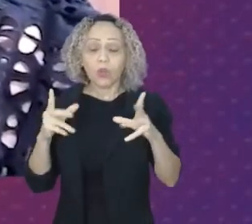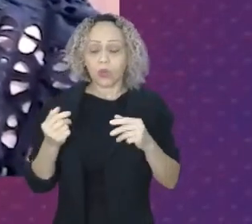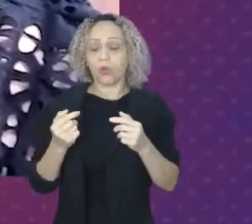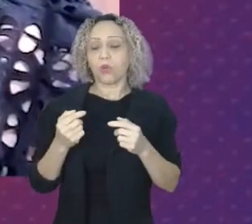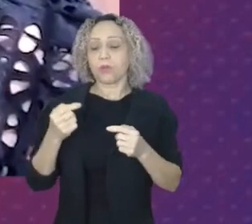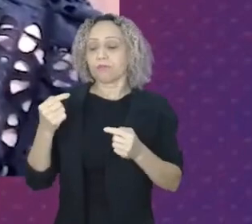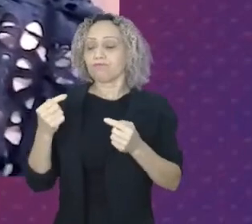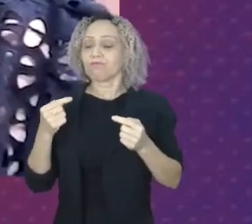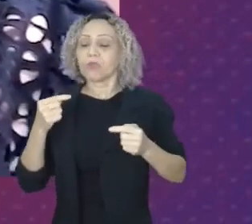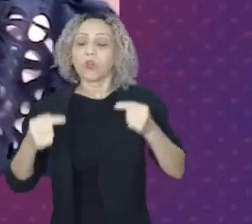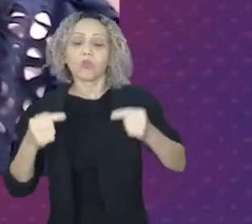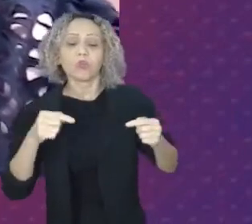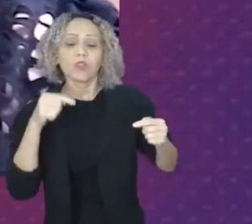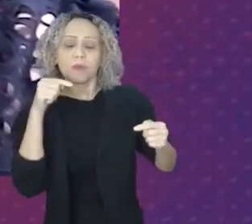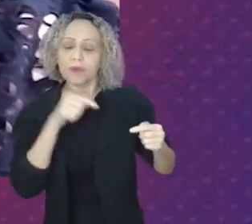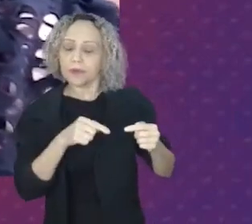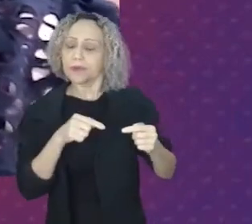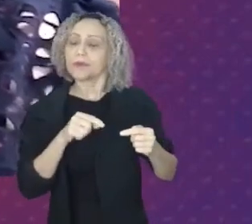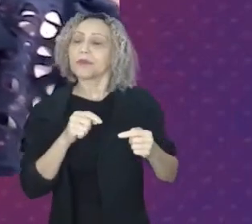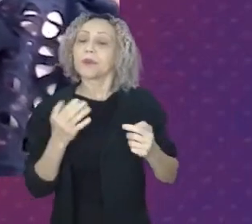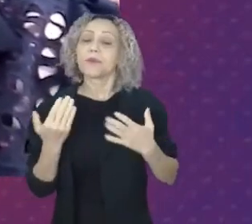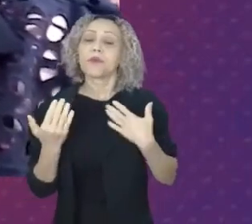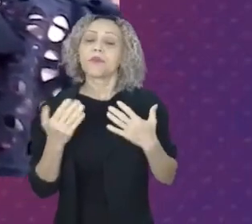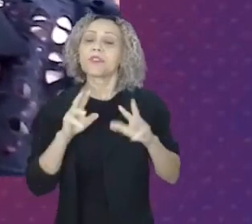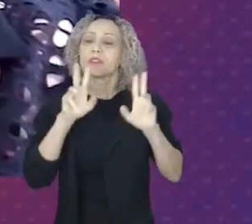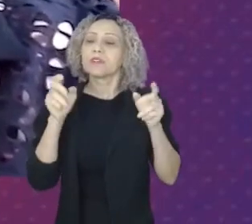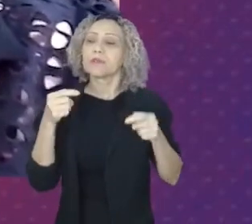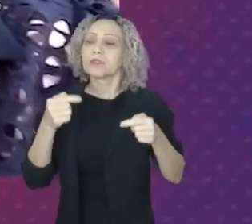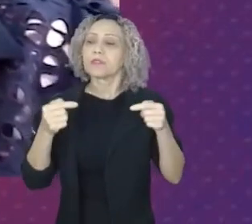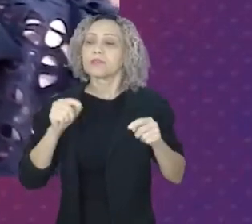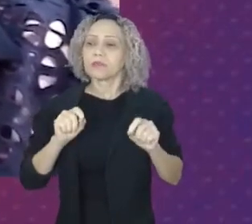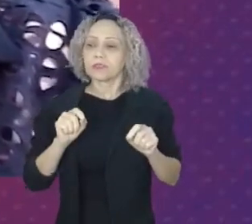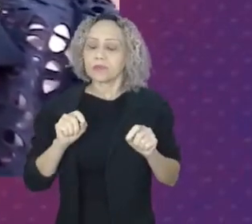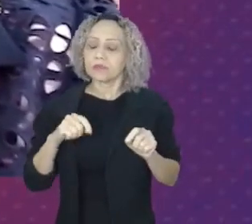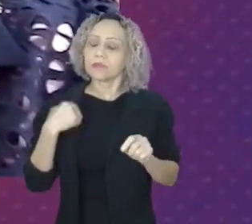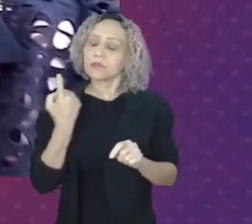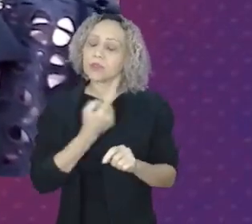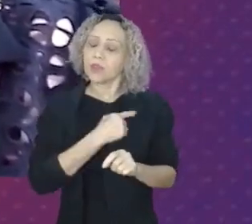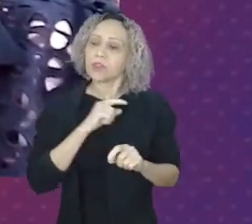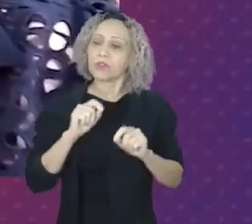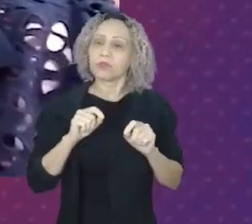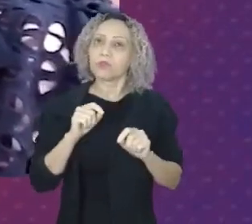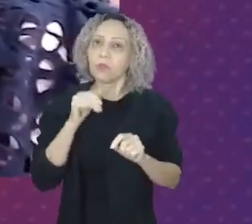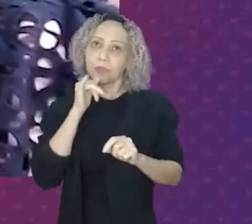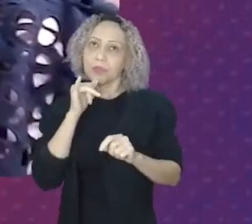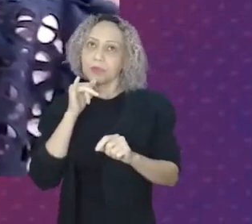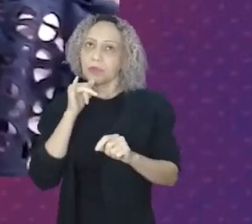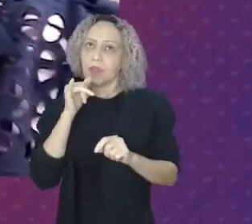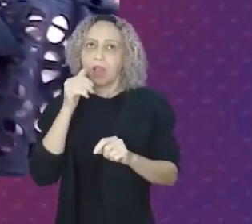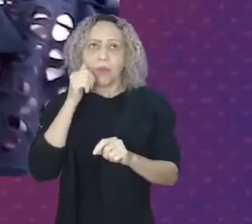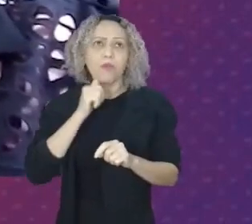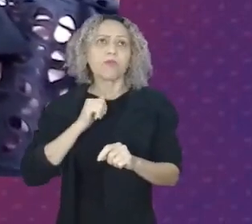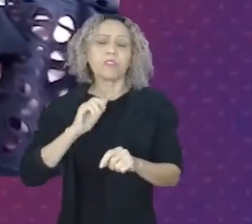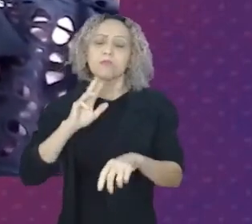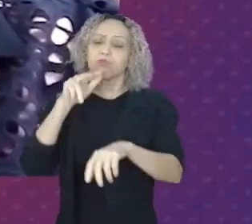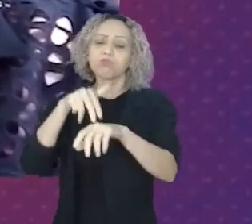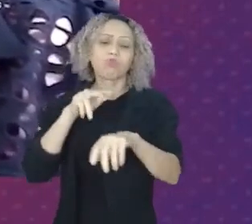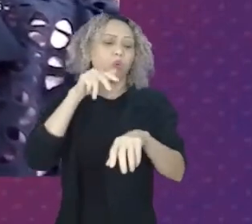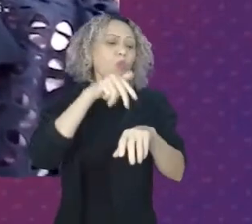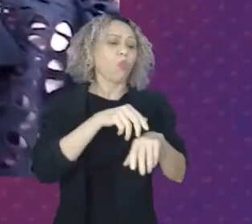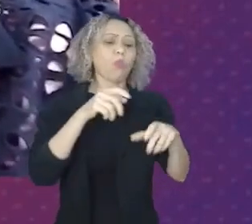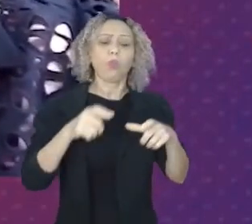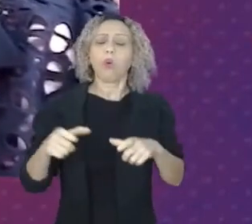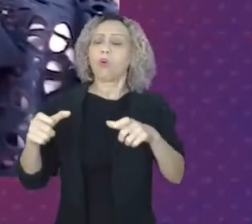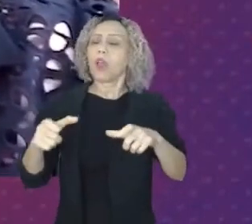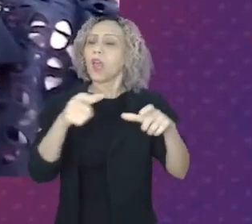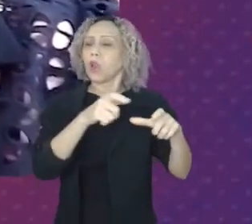debatermos essas políticas para que, quando nós chegarmos em qualquer espaço de poder, quando